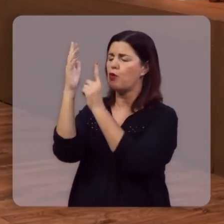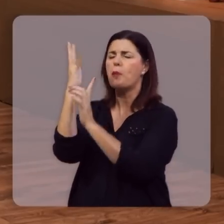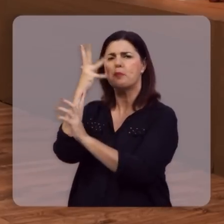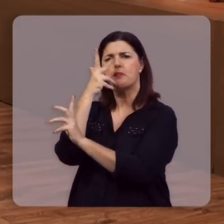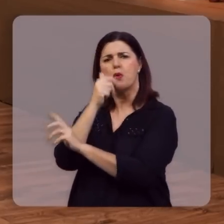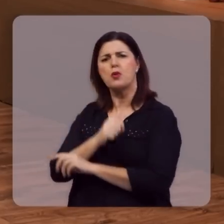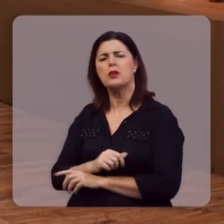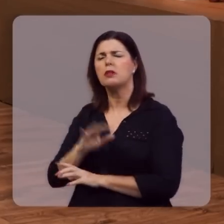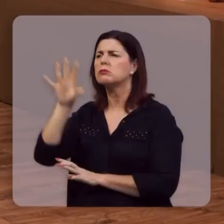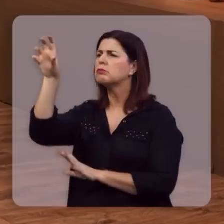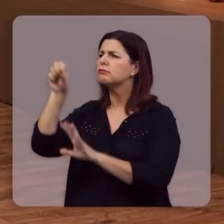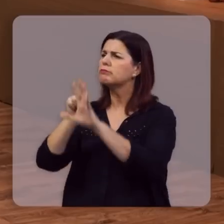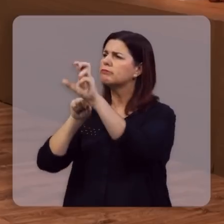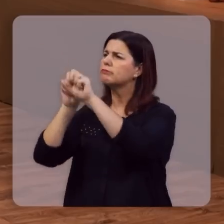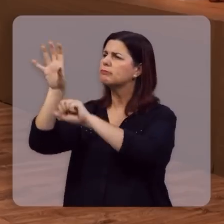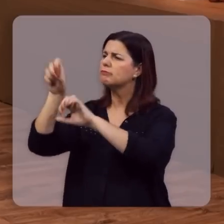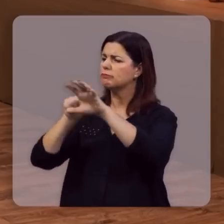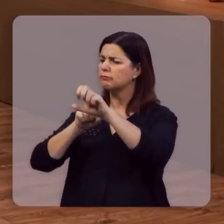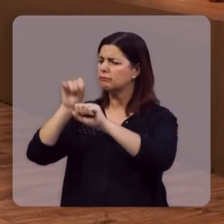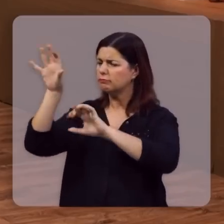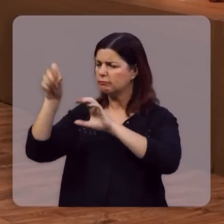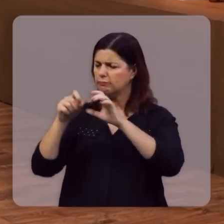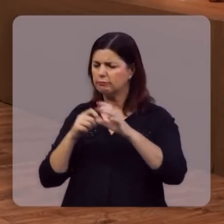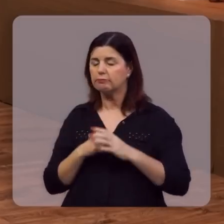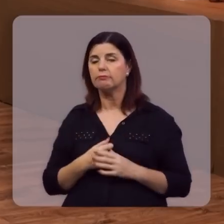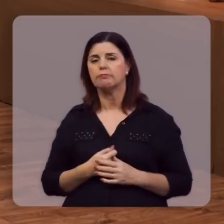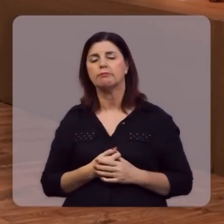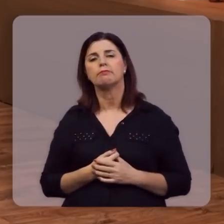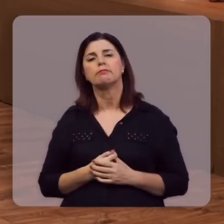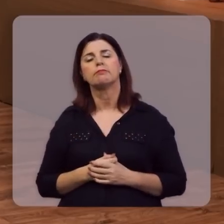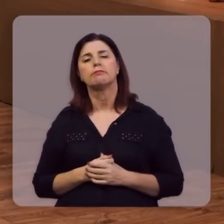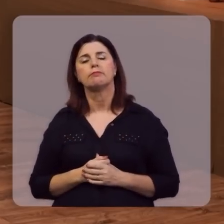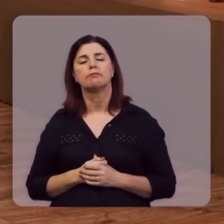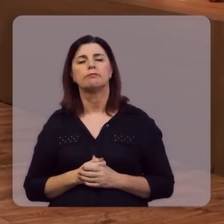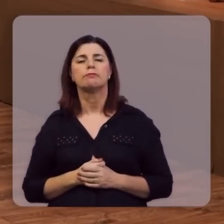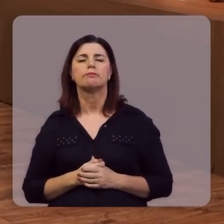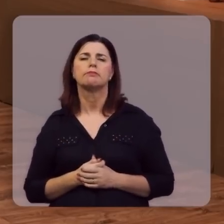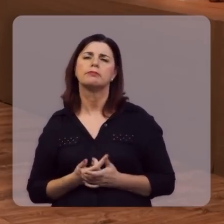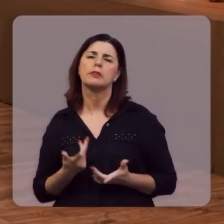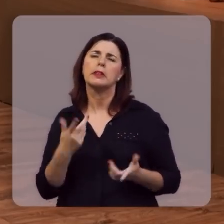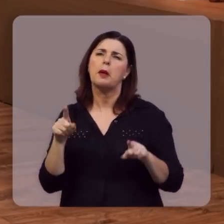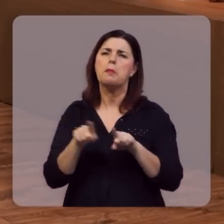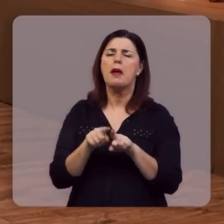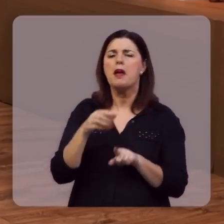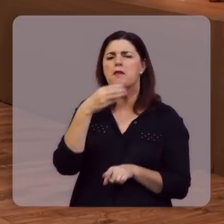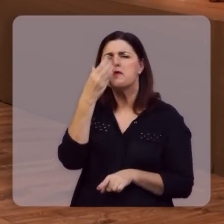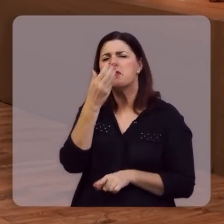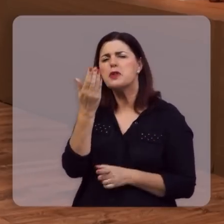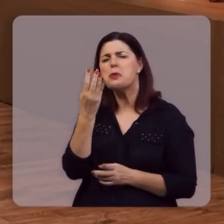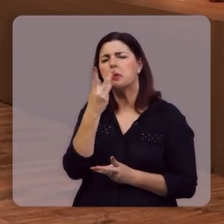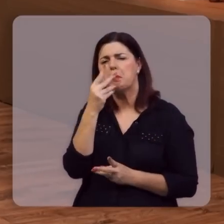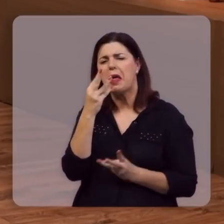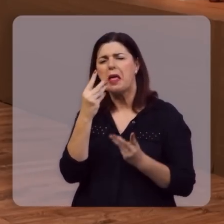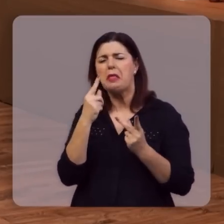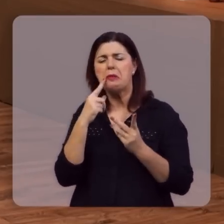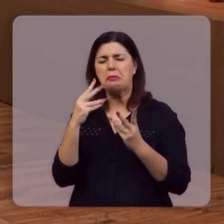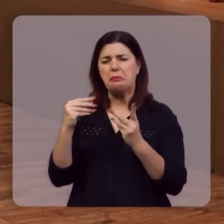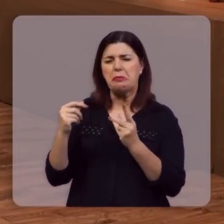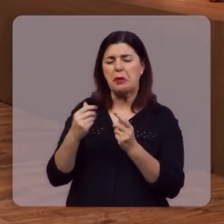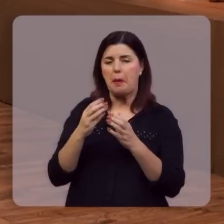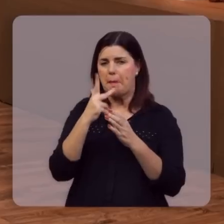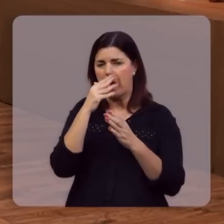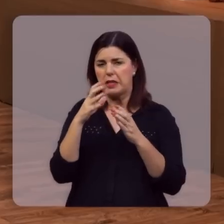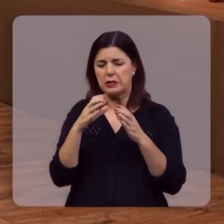luxuriante, e colhe calossíntidas, um fruto de sabor amargo do tamanho